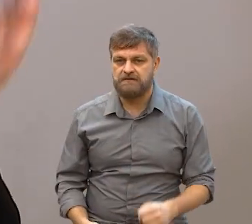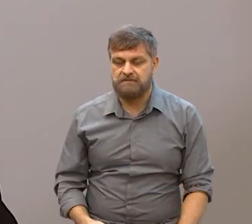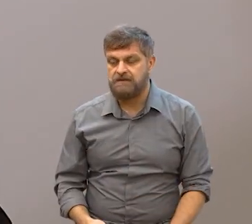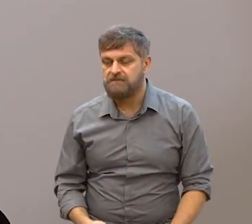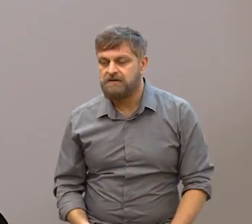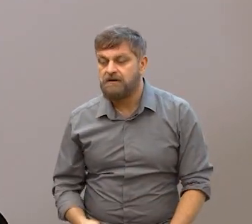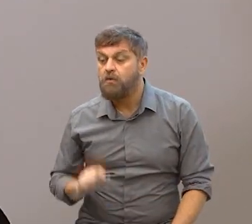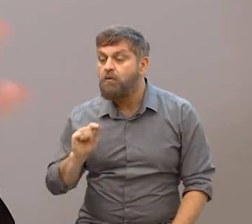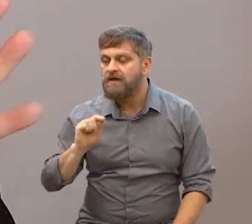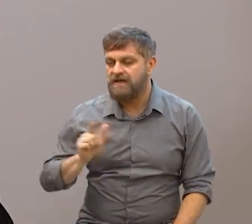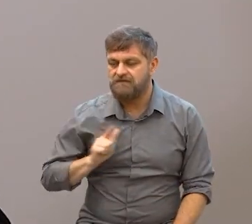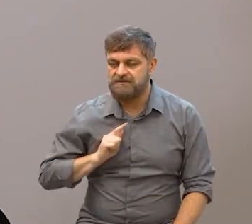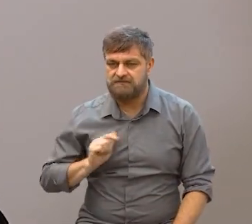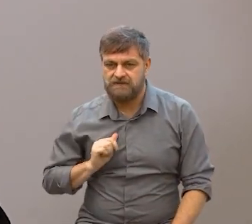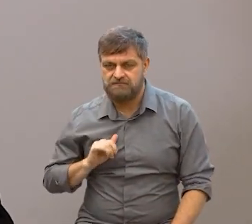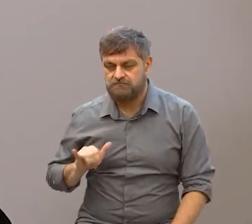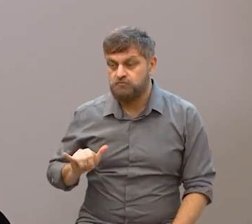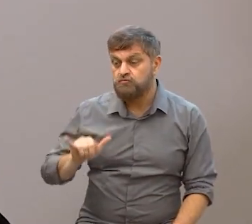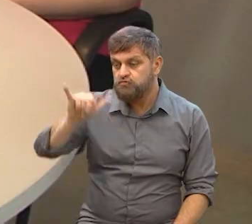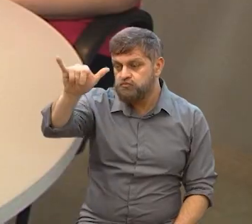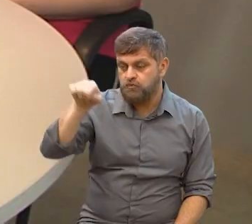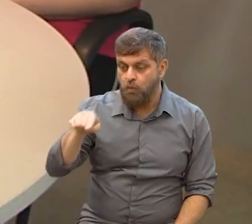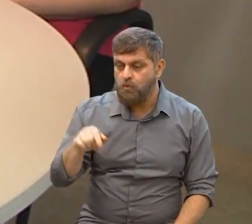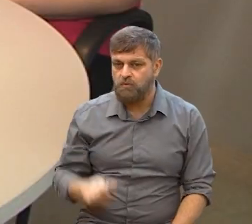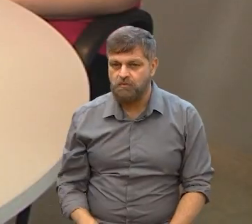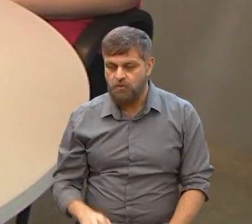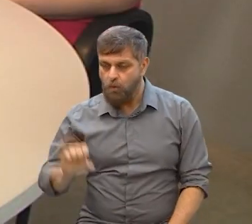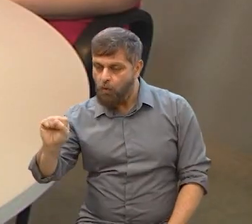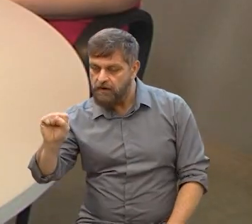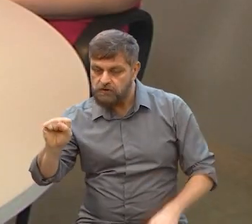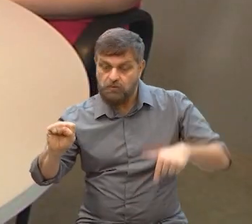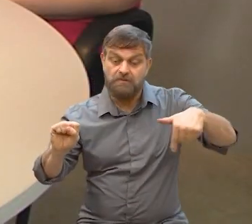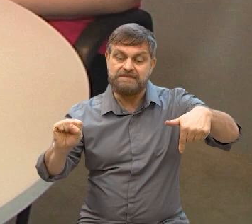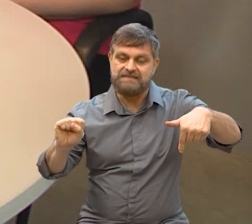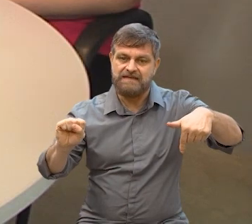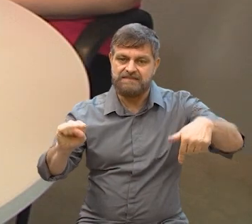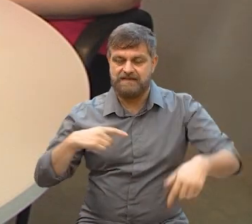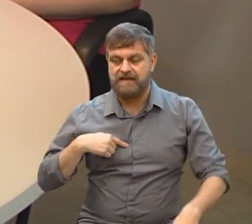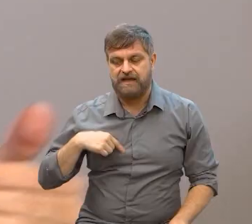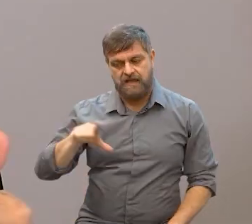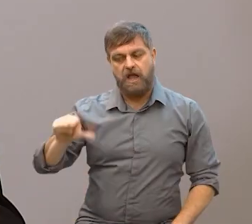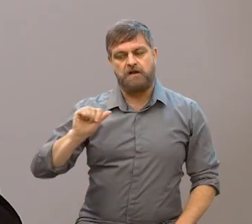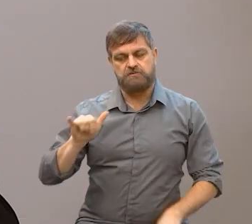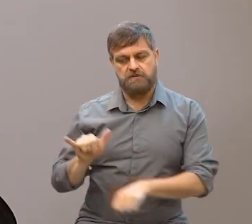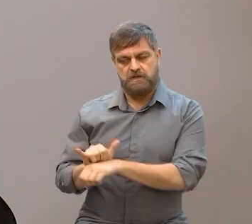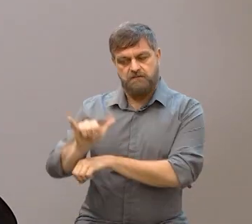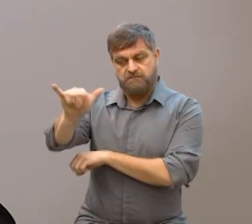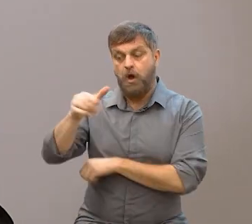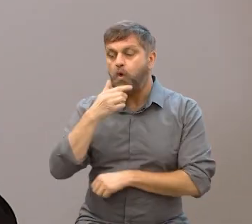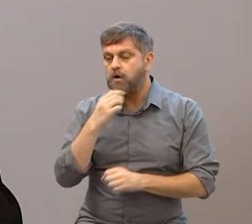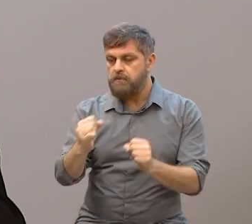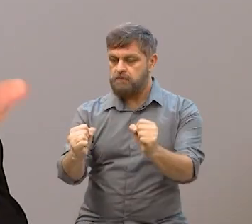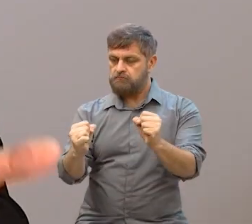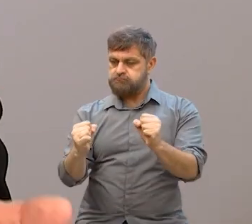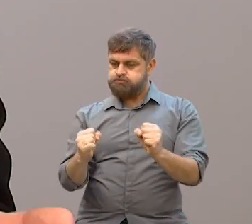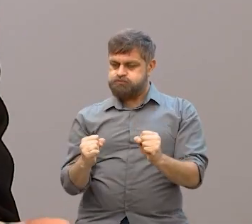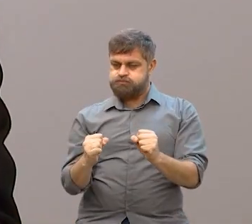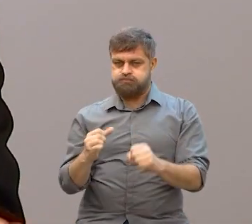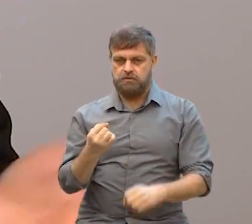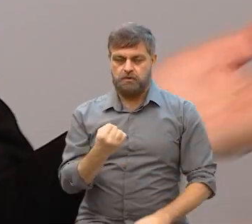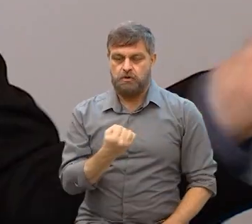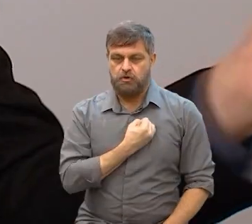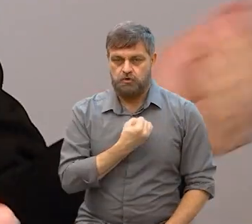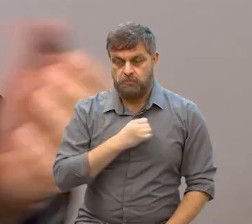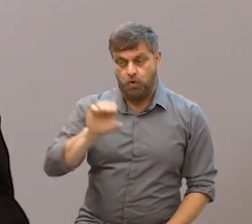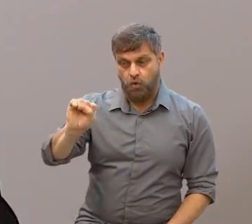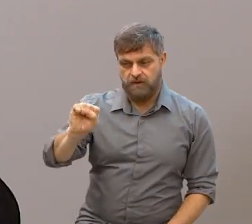piloto nós voaríamos, o que você acha que vão responder? Com que tirou maior nota, né? Maior. Aí, quando você vai analisar a